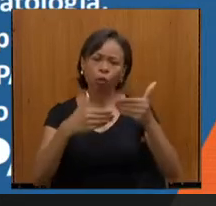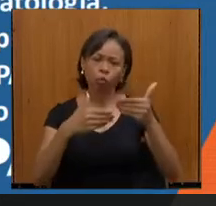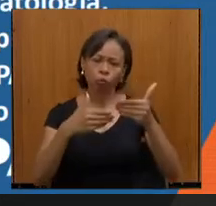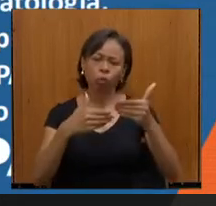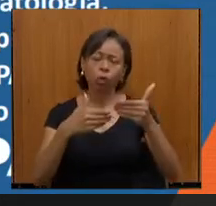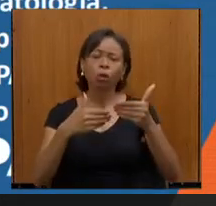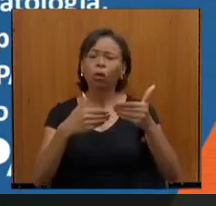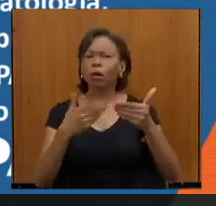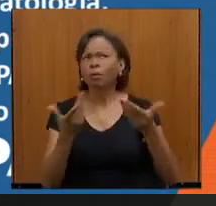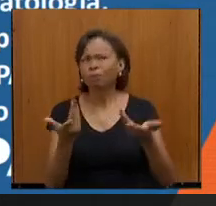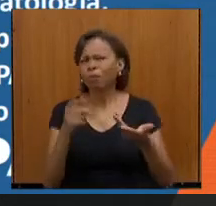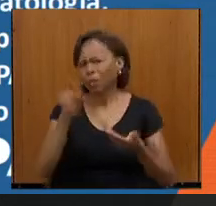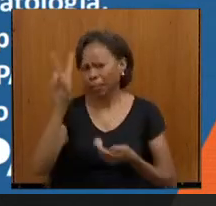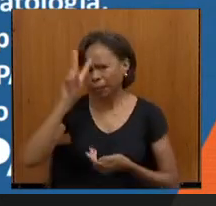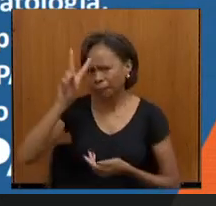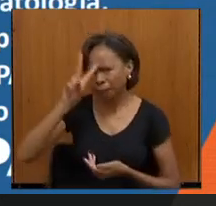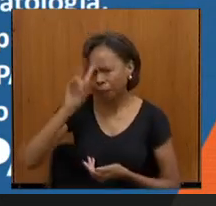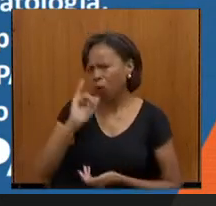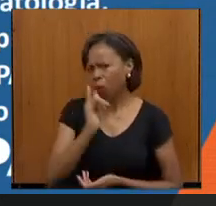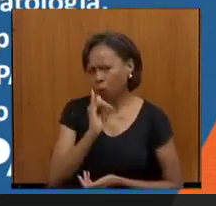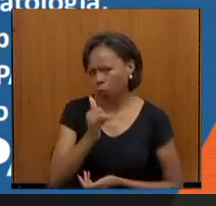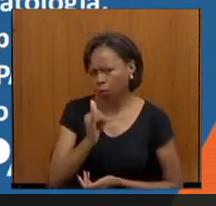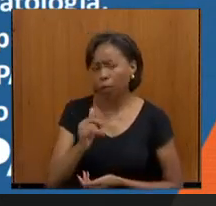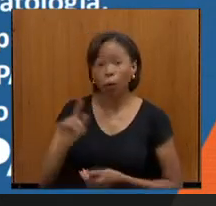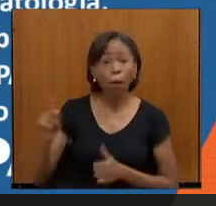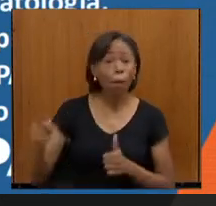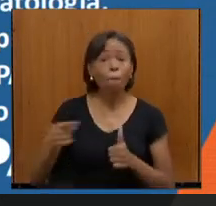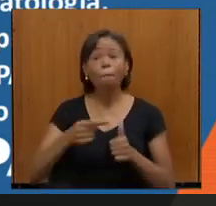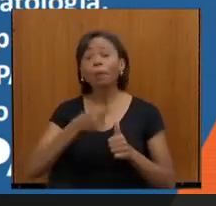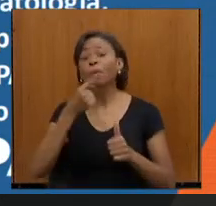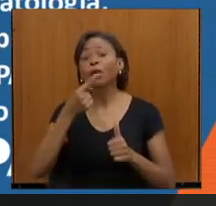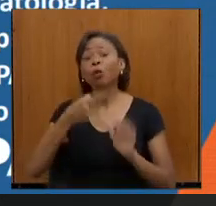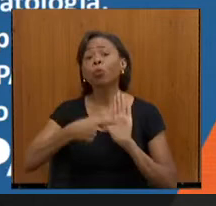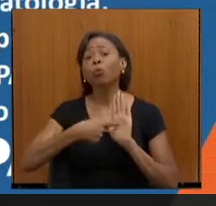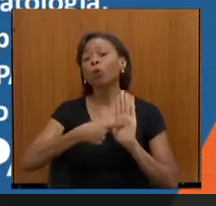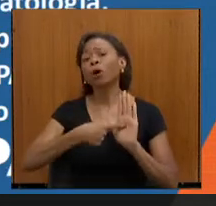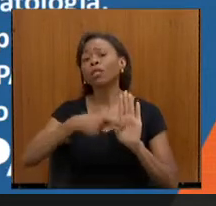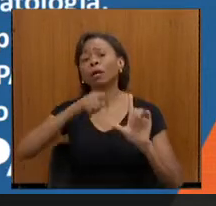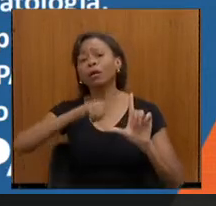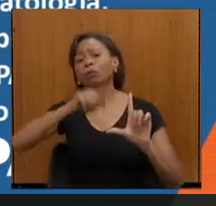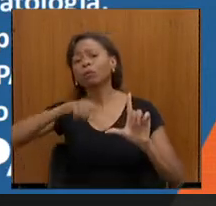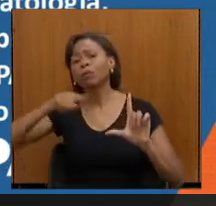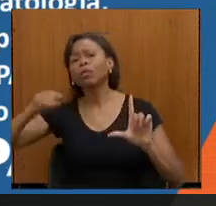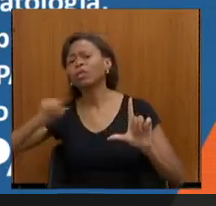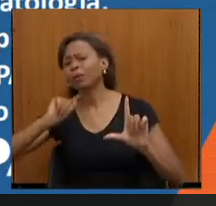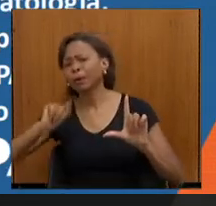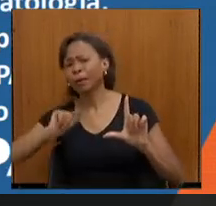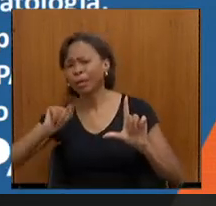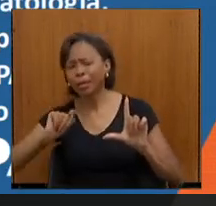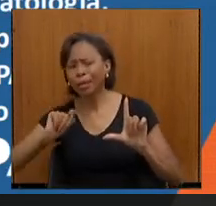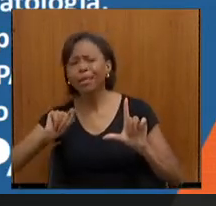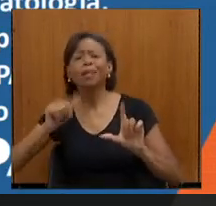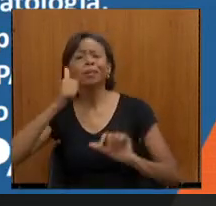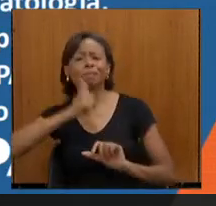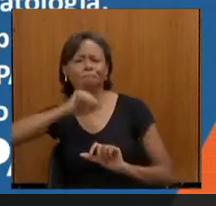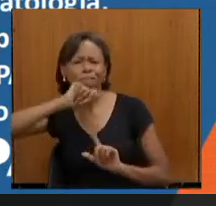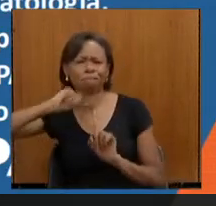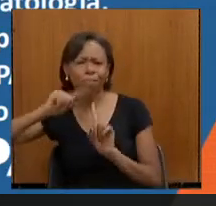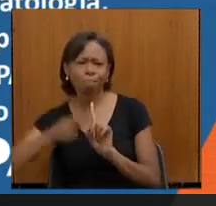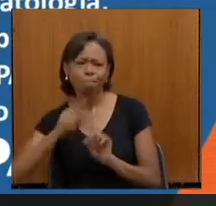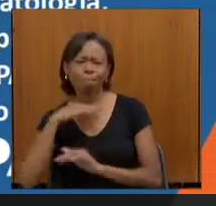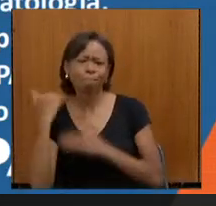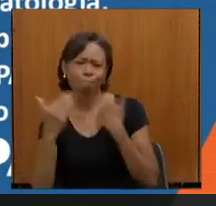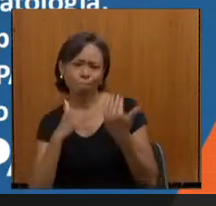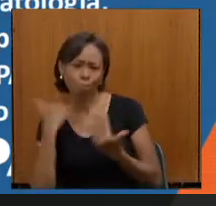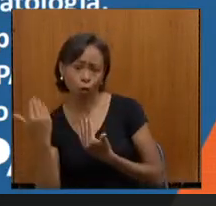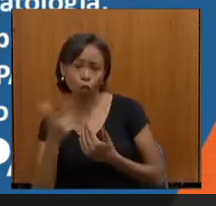a todos que o primeiro indicador é o de mortalidade materna e o indicador 3.2 é o